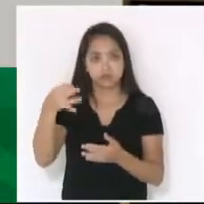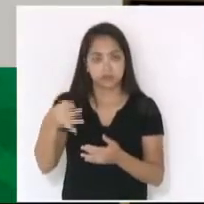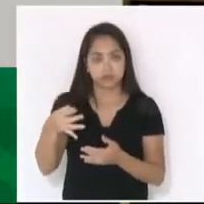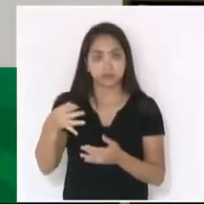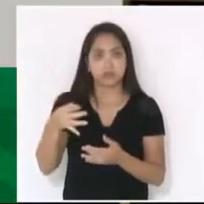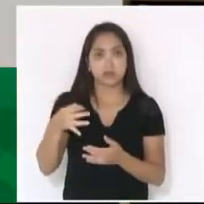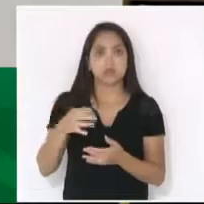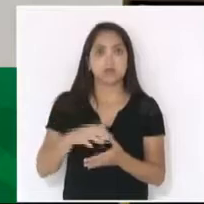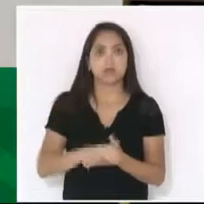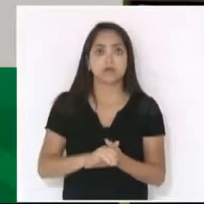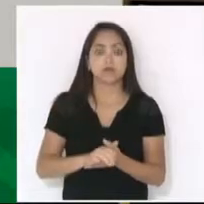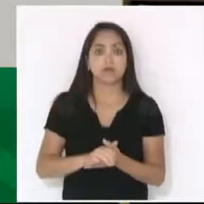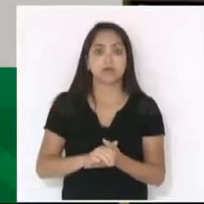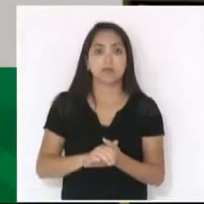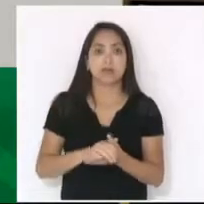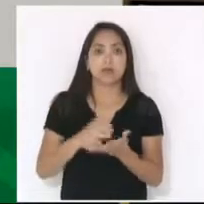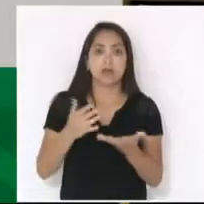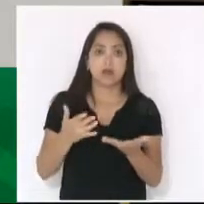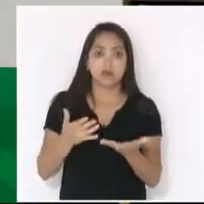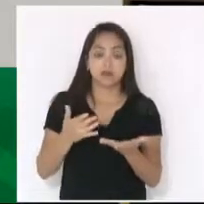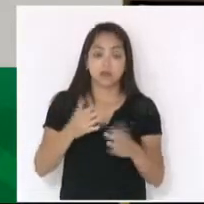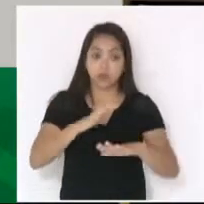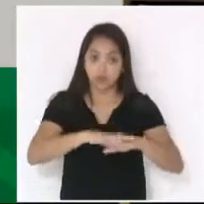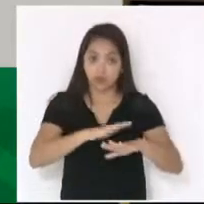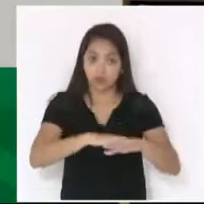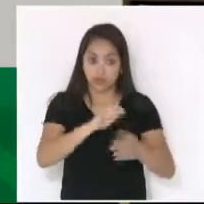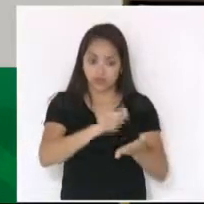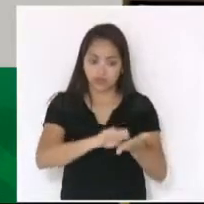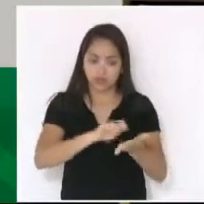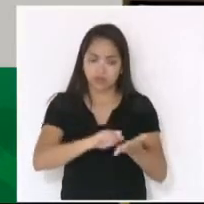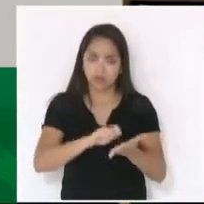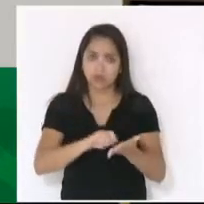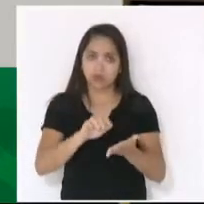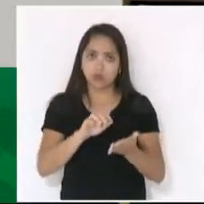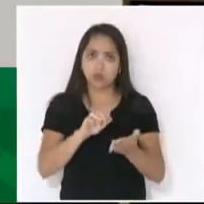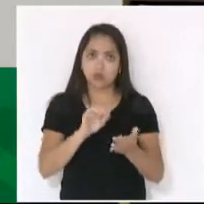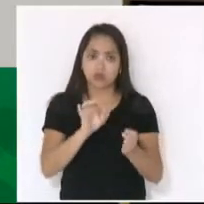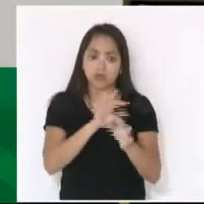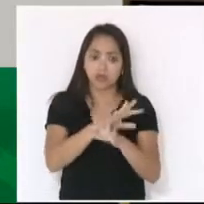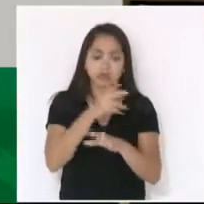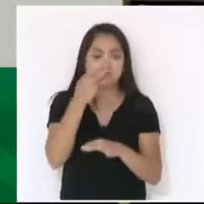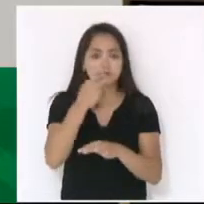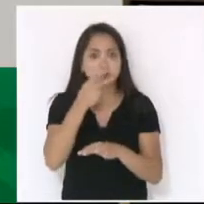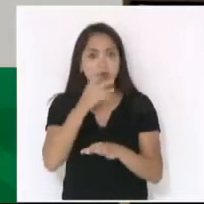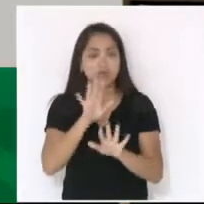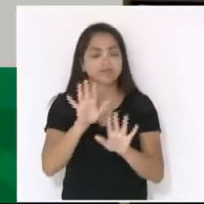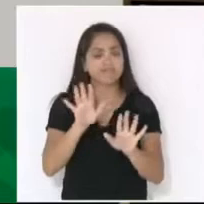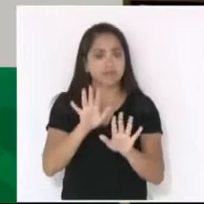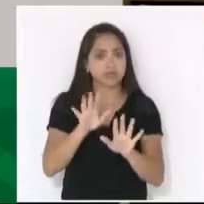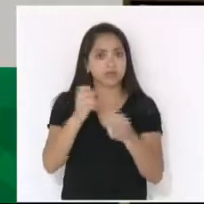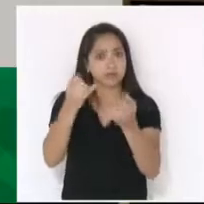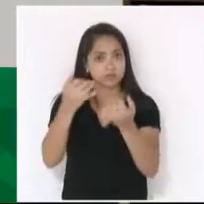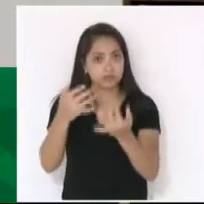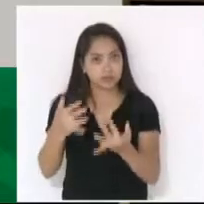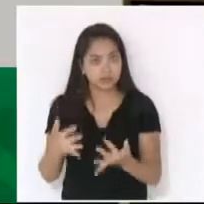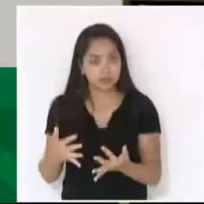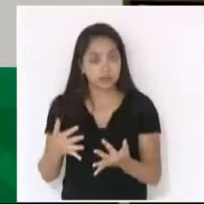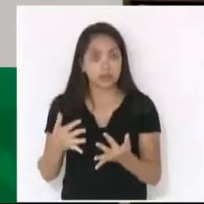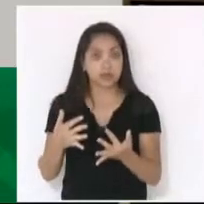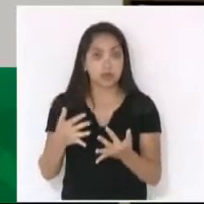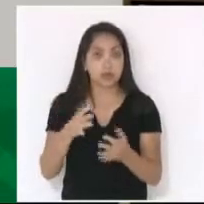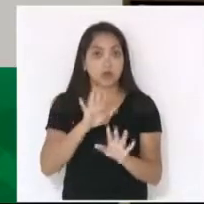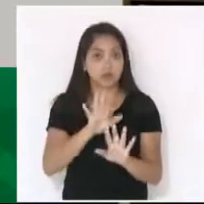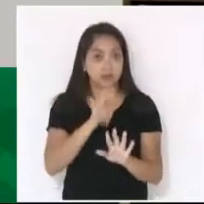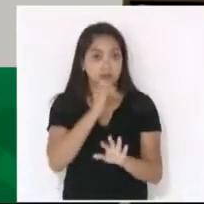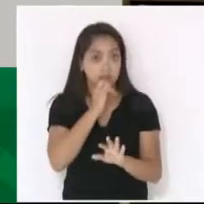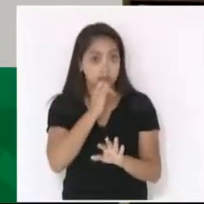aí eu tive o relator mal terminou de falar eu peraí gente não é assim eu vou